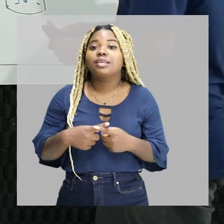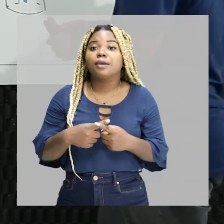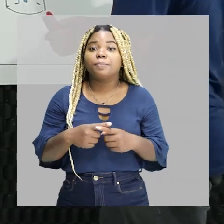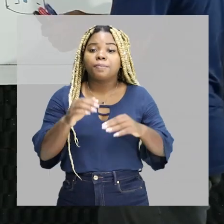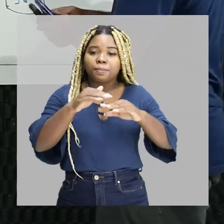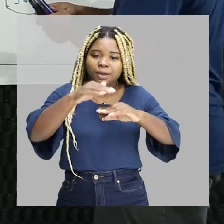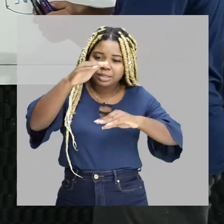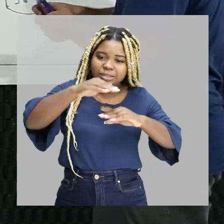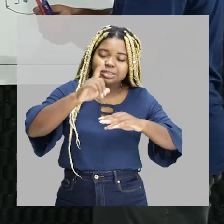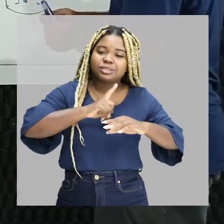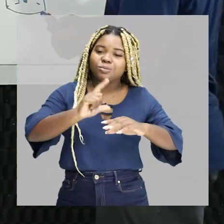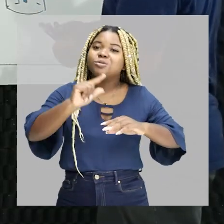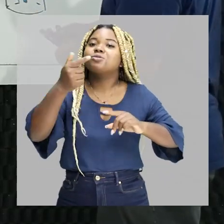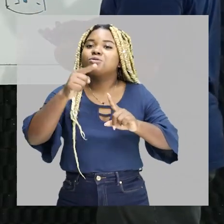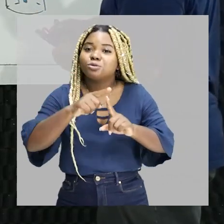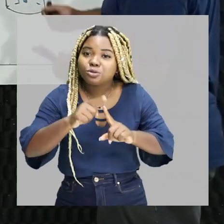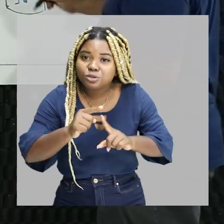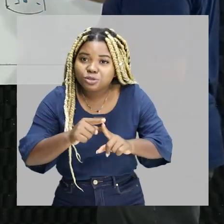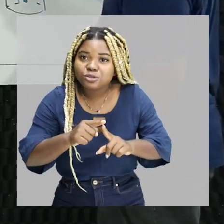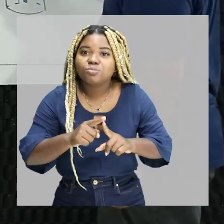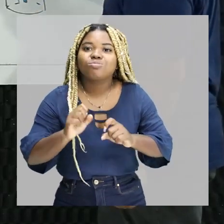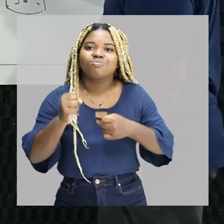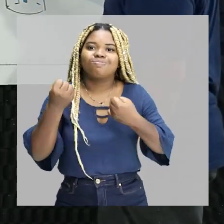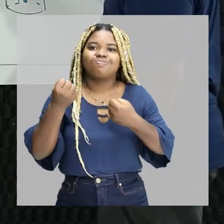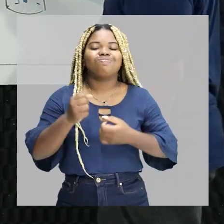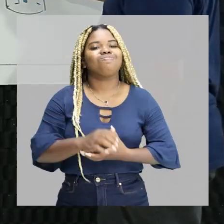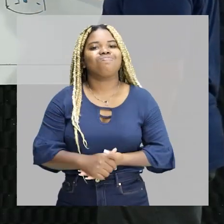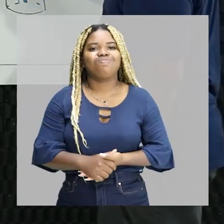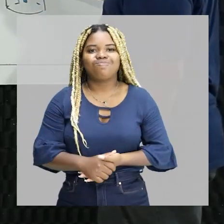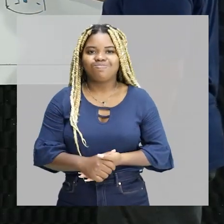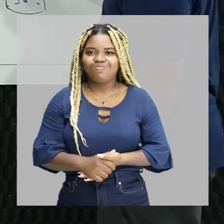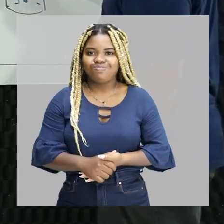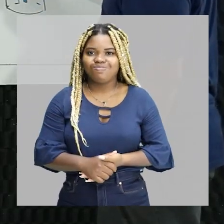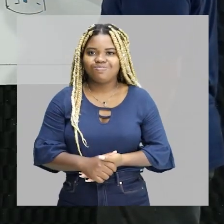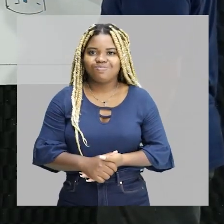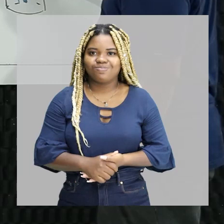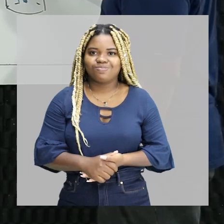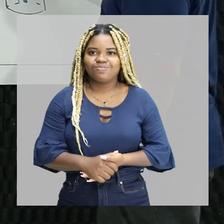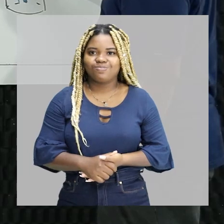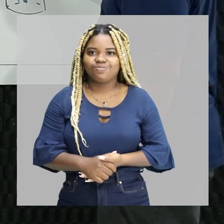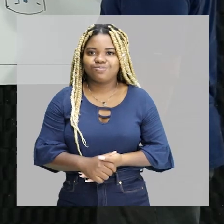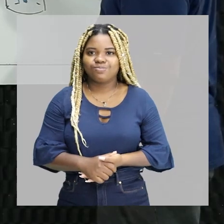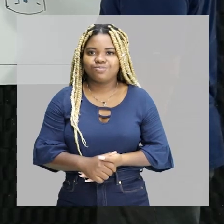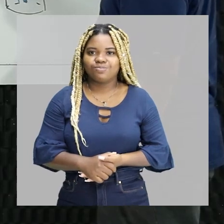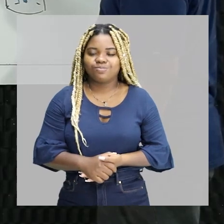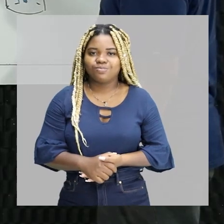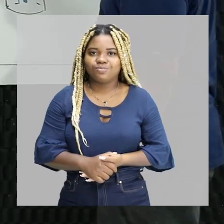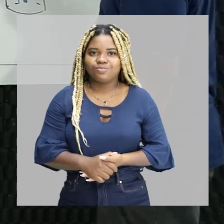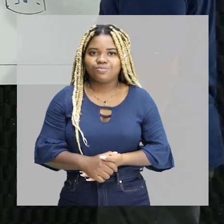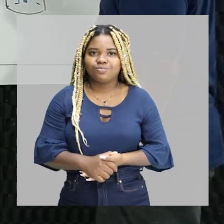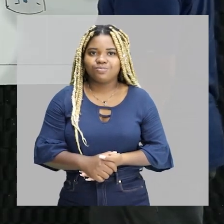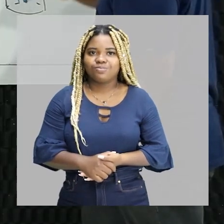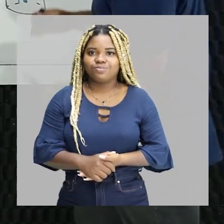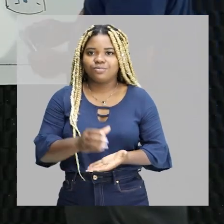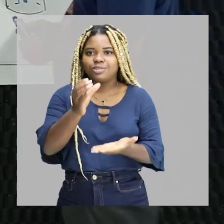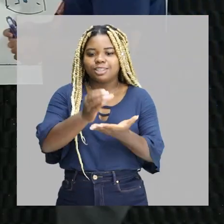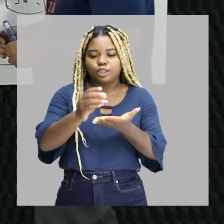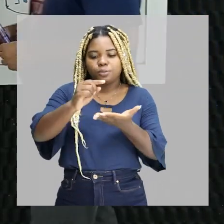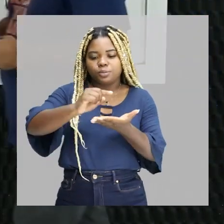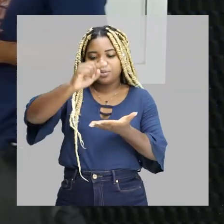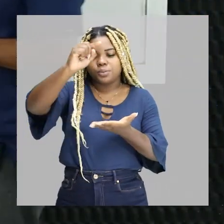força, certo? Que a gente não vê, mas essa força existe. Que é o que nós chamamos